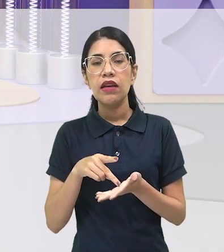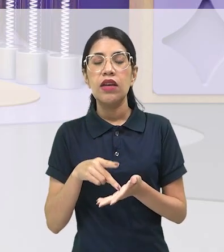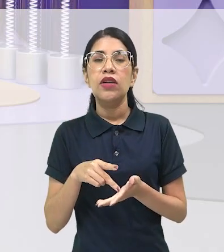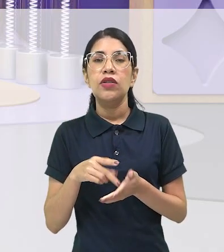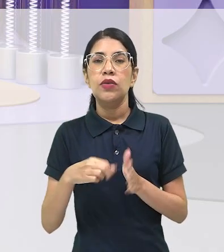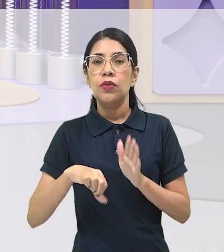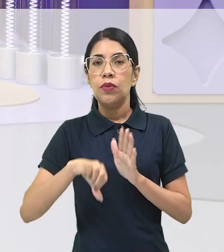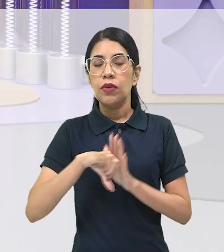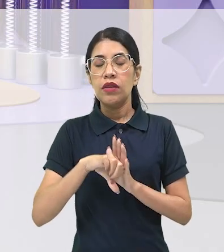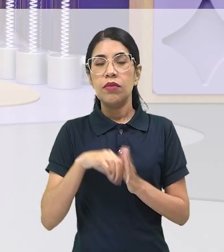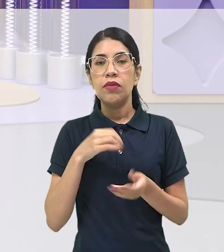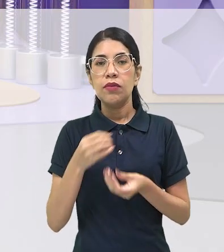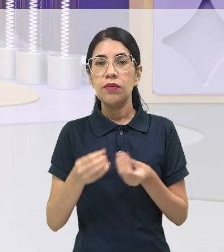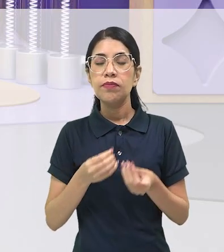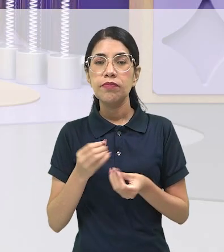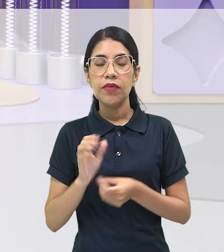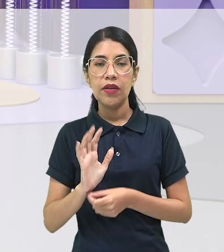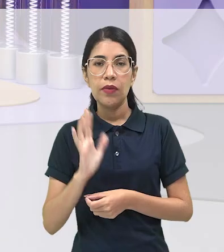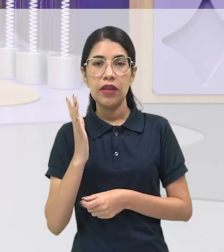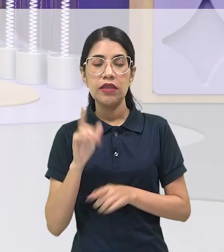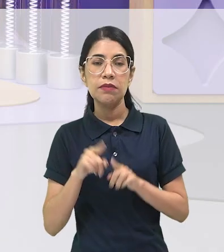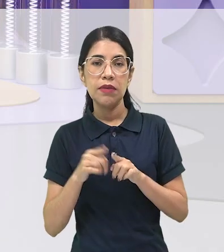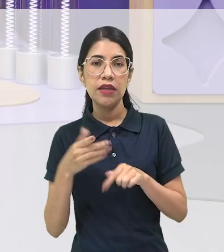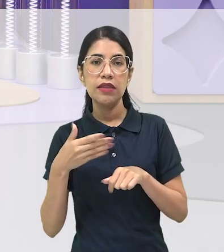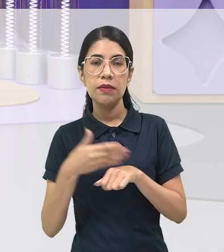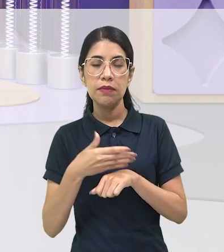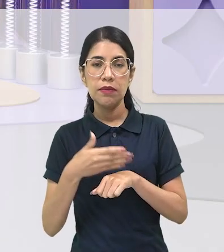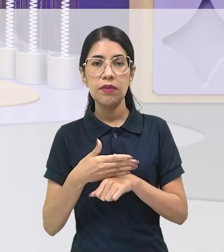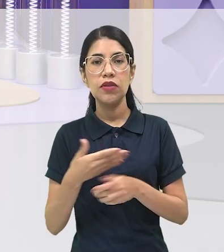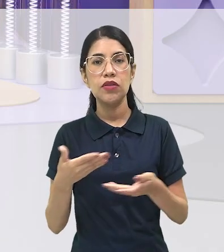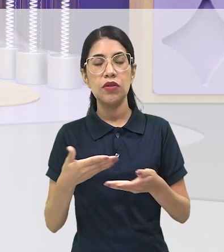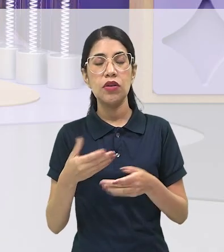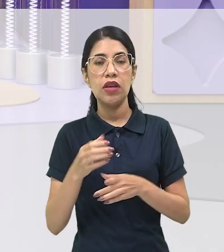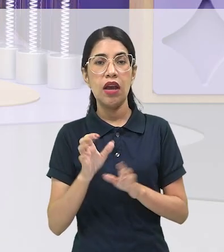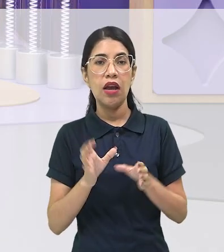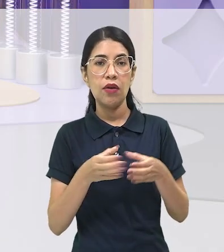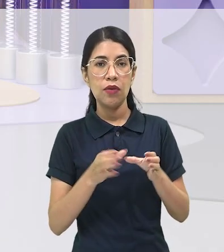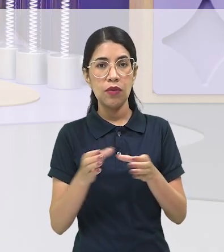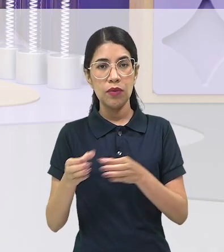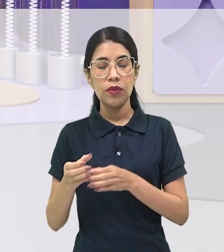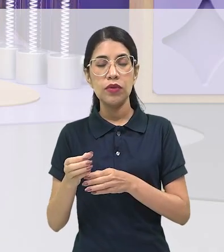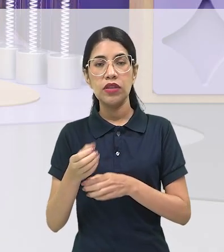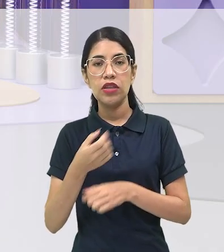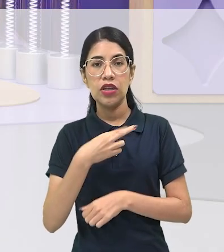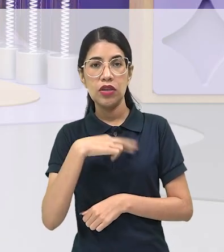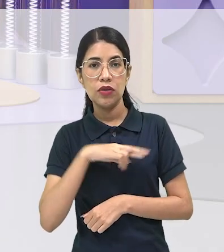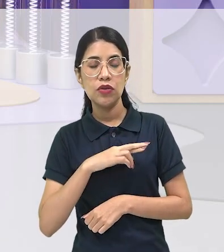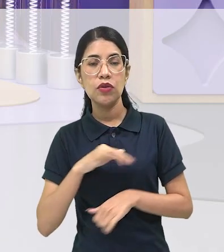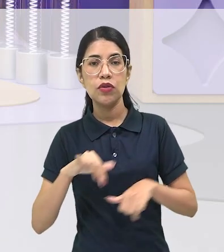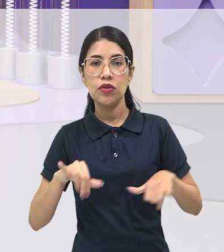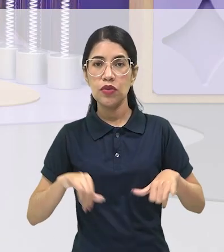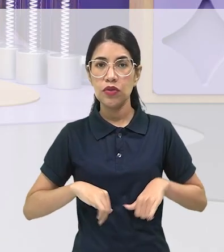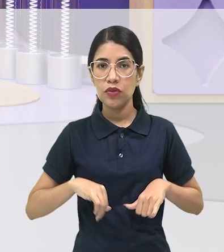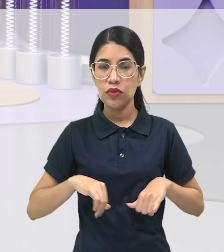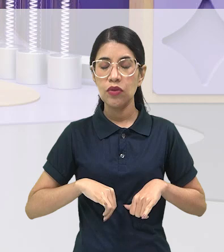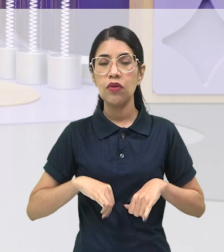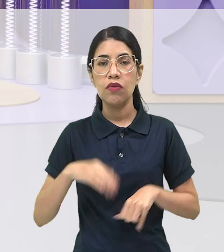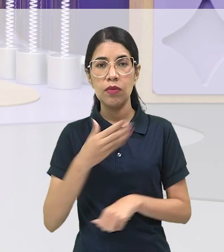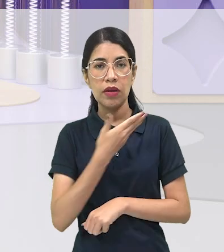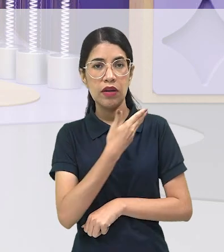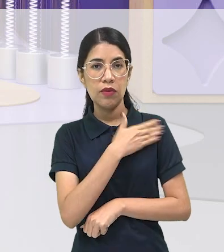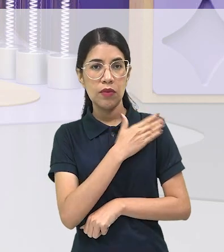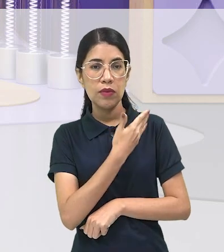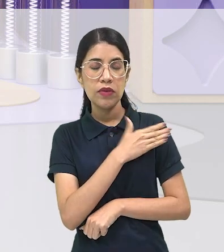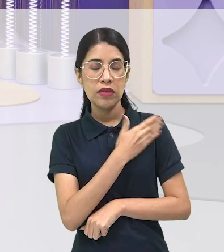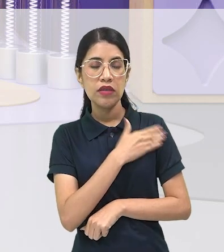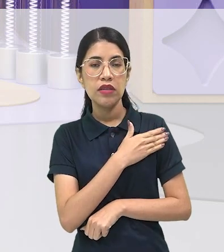contar esses crimes, mas ele ainda é muito presente. E alguns grupos religiosos sofrem ainda muito